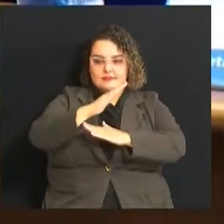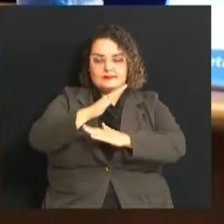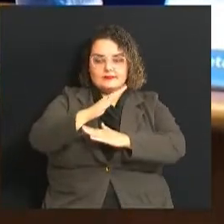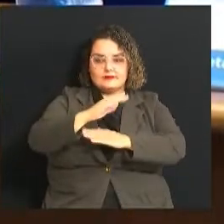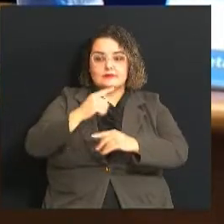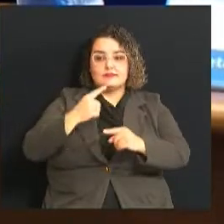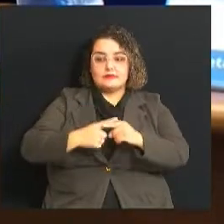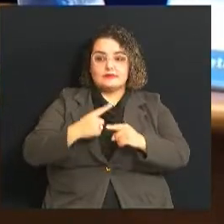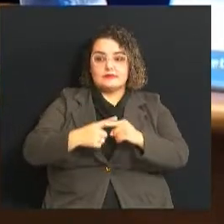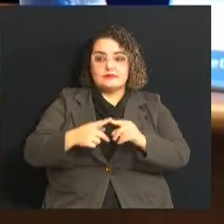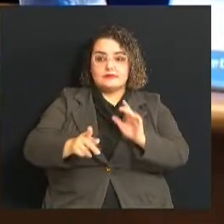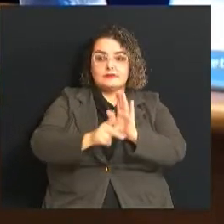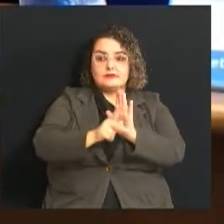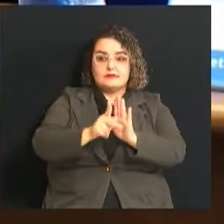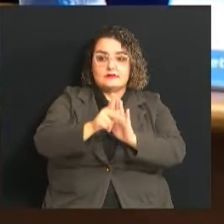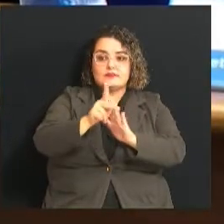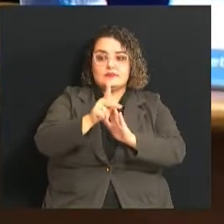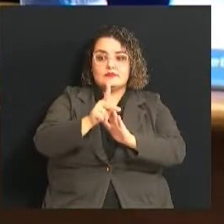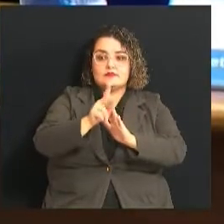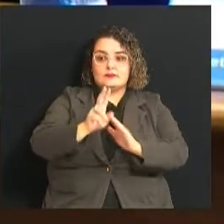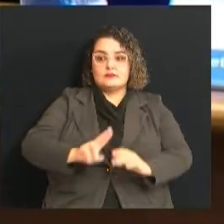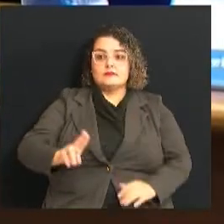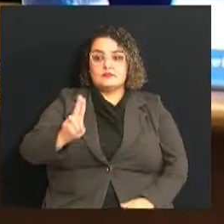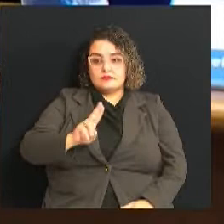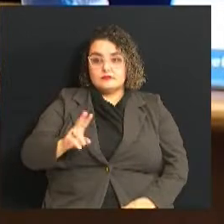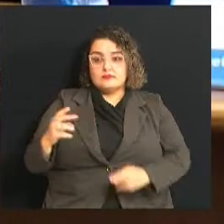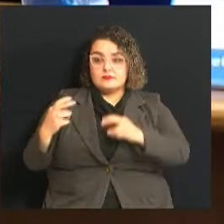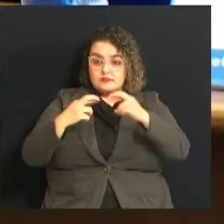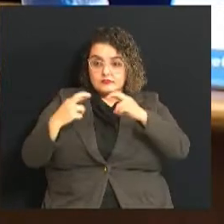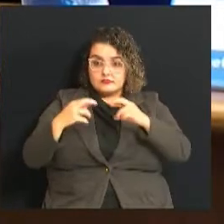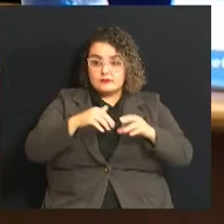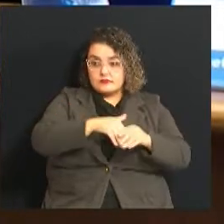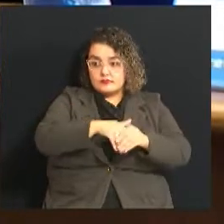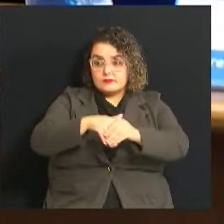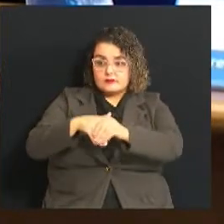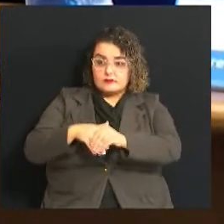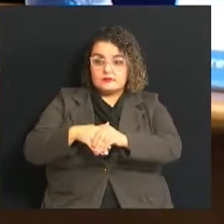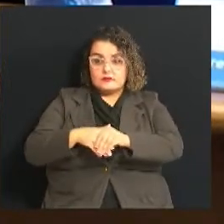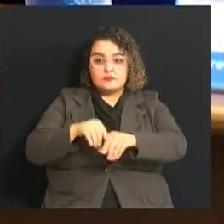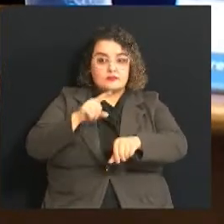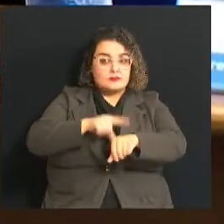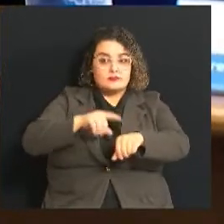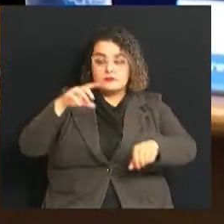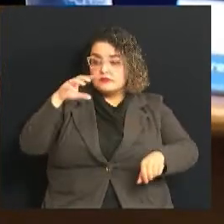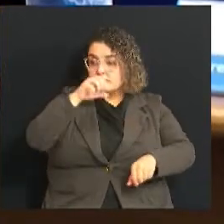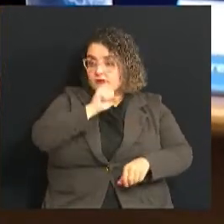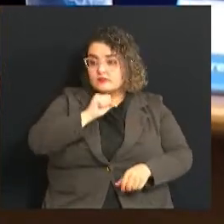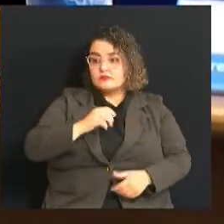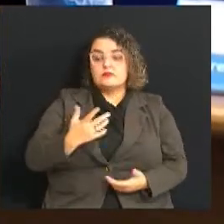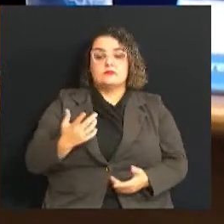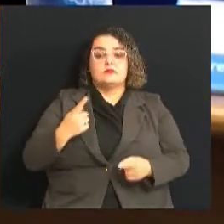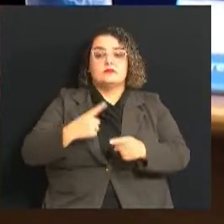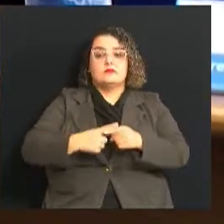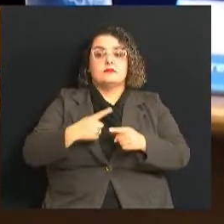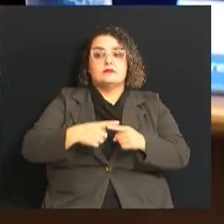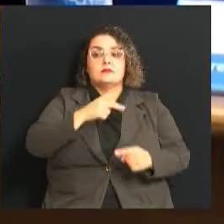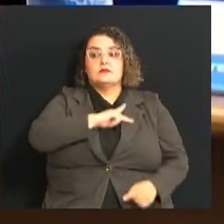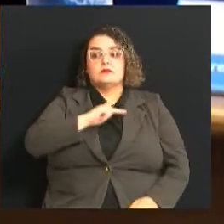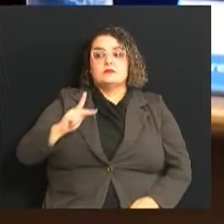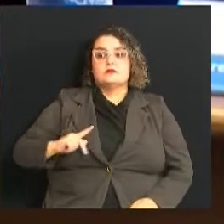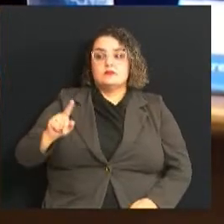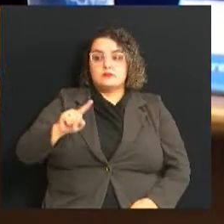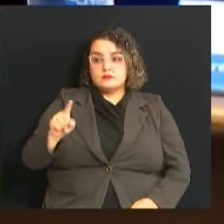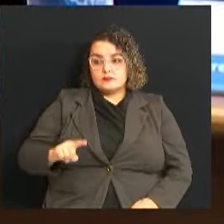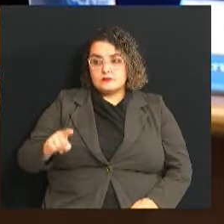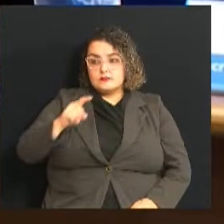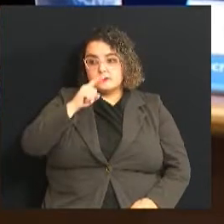esse projeto foi votado, foi analisado e votado em tempo recorde, porque o nosso presidente Zé Carlos assim pediu